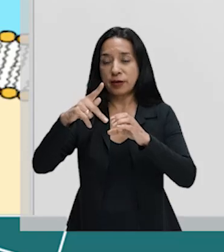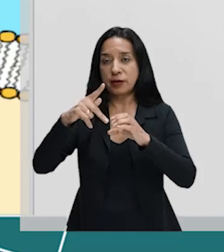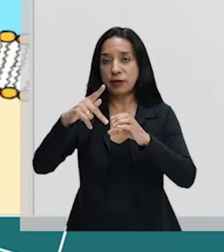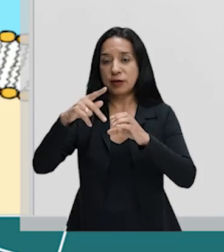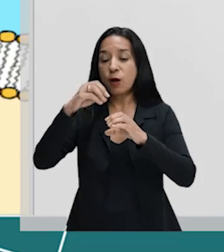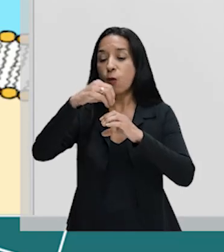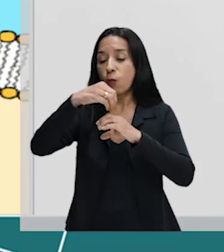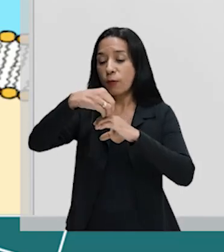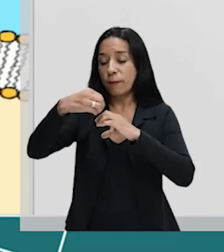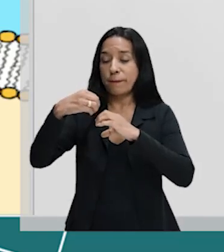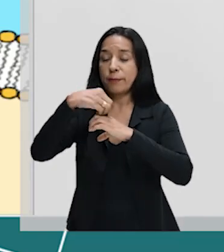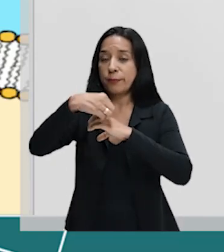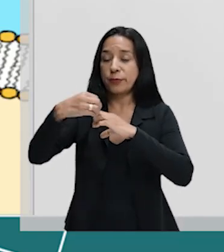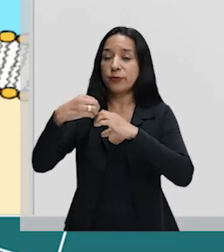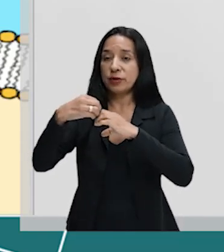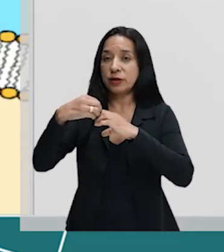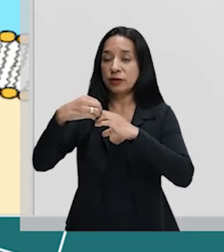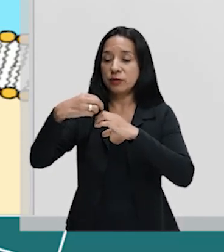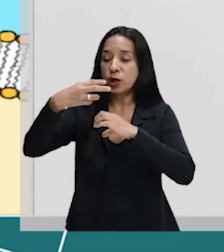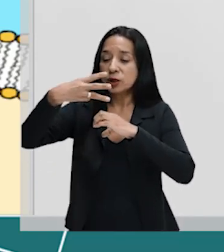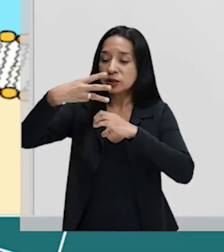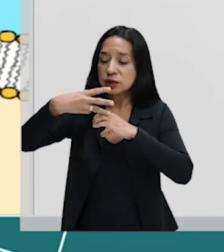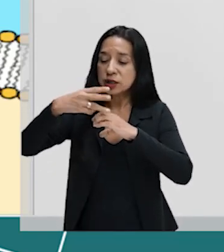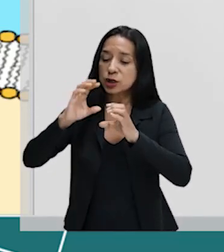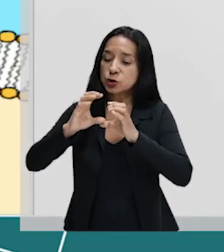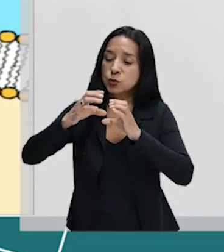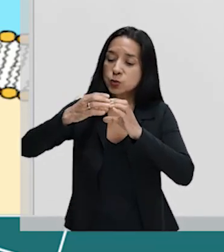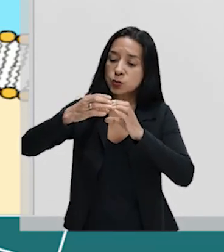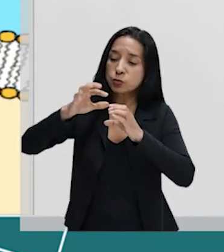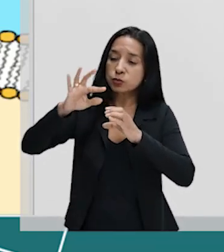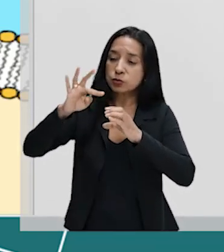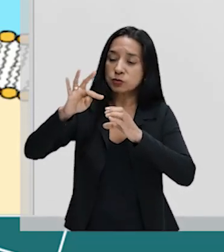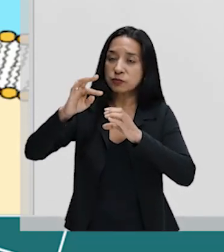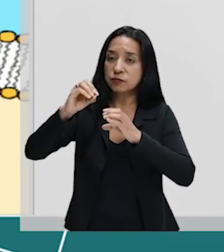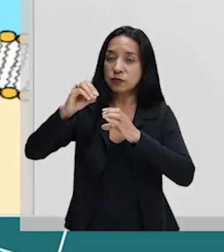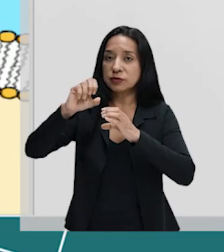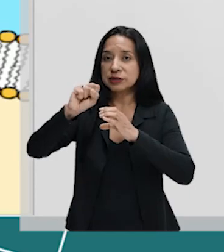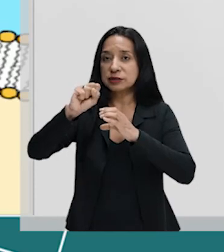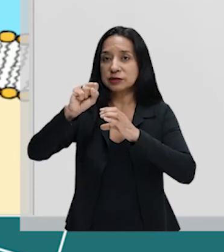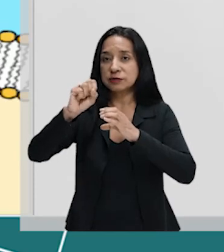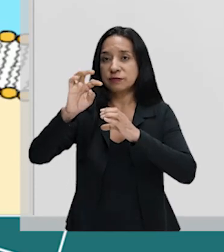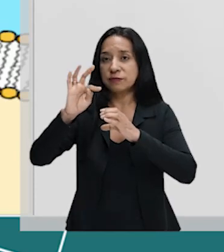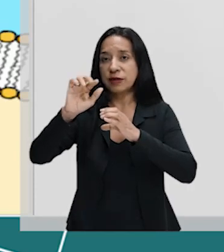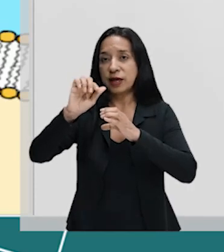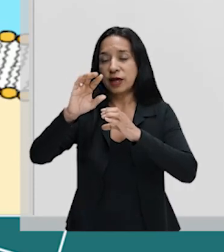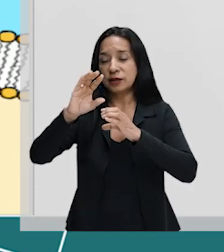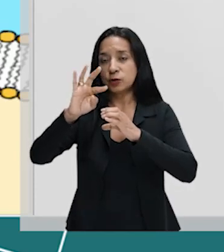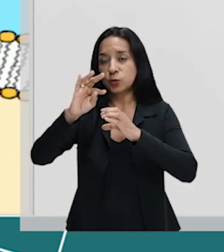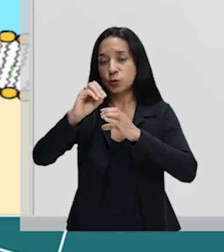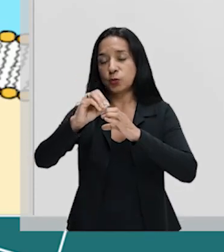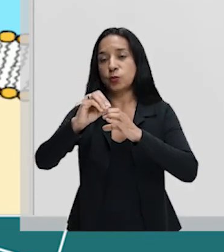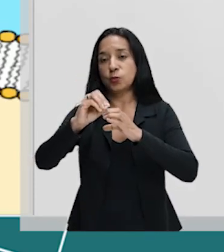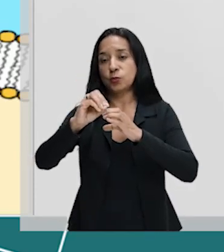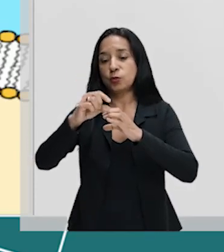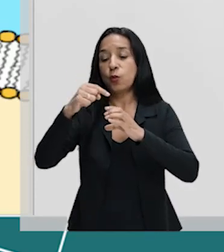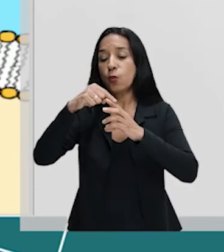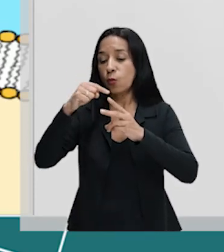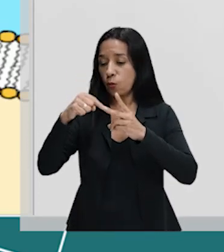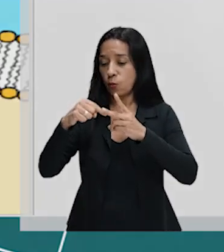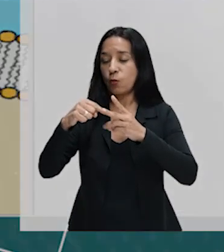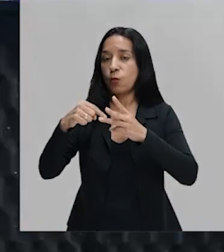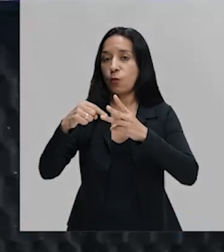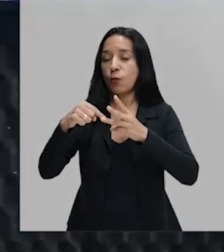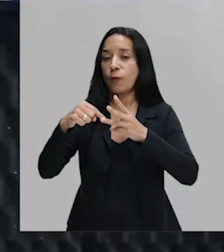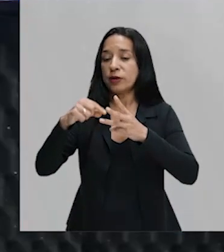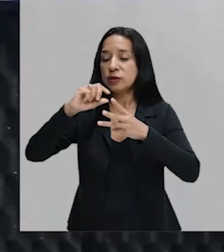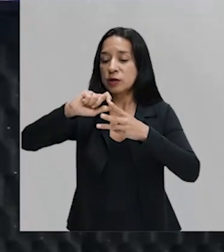adenosina e 3 grupos de fosfatos. Esses 3 grupos de fosfatos vai ter um que vai ser quebrado. Aí vai